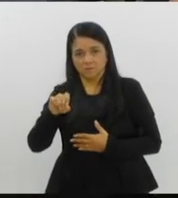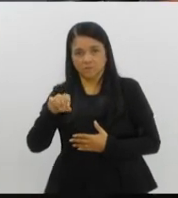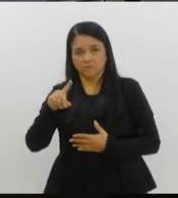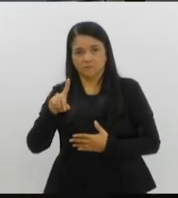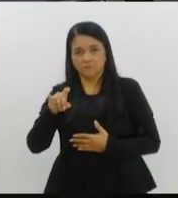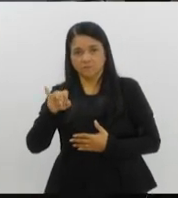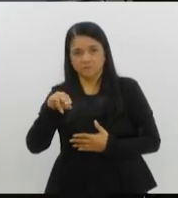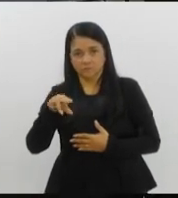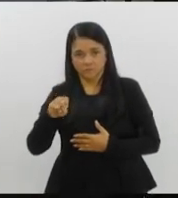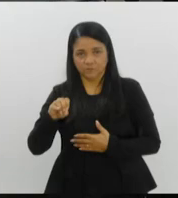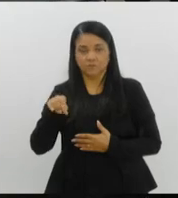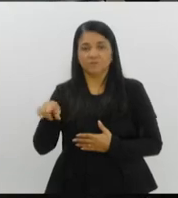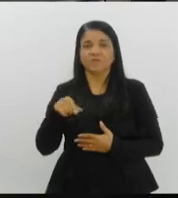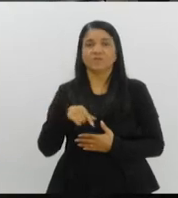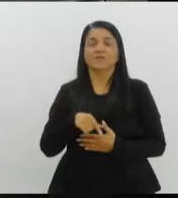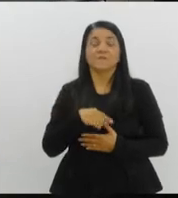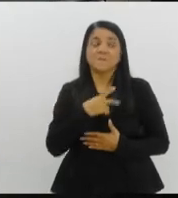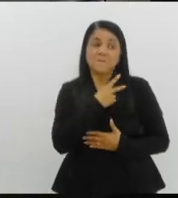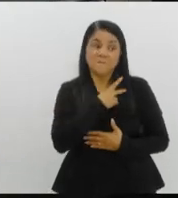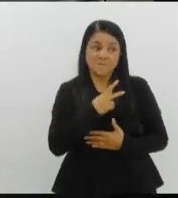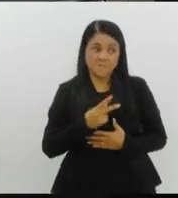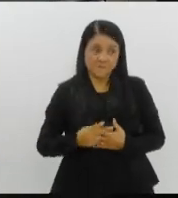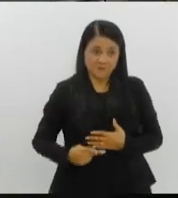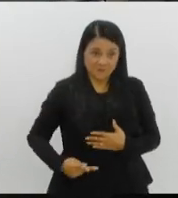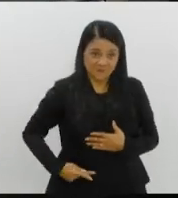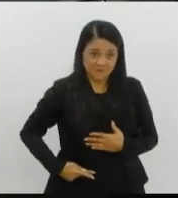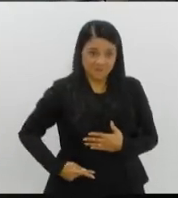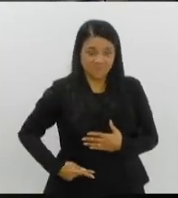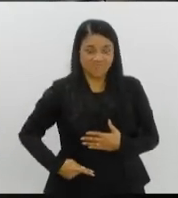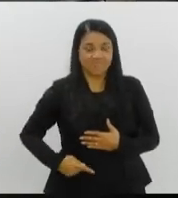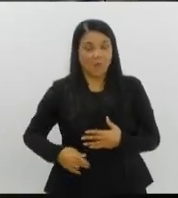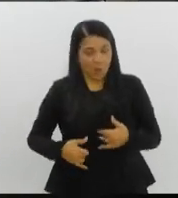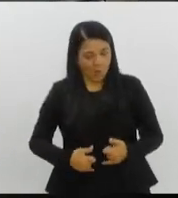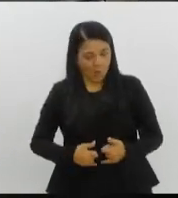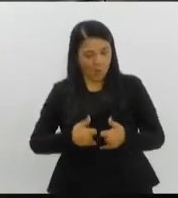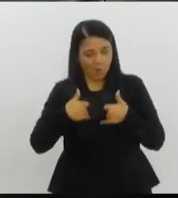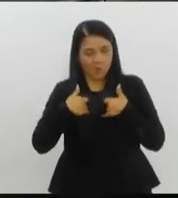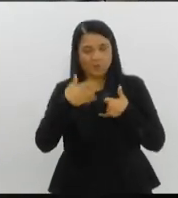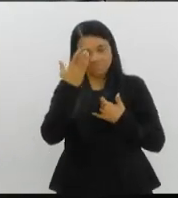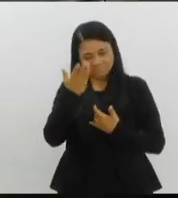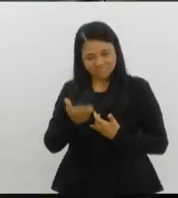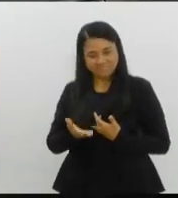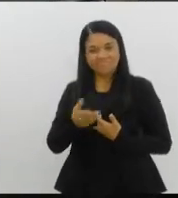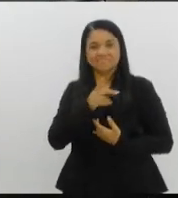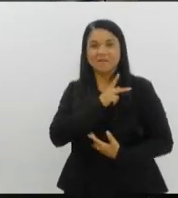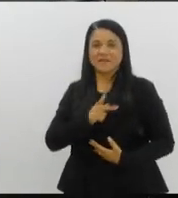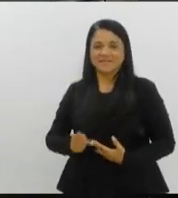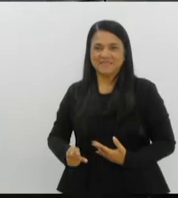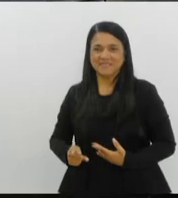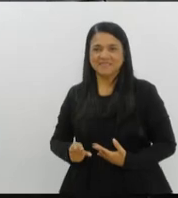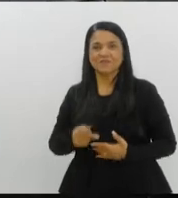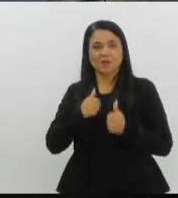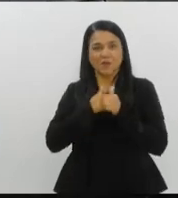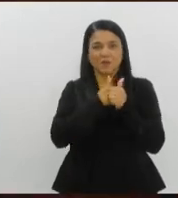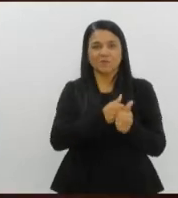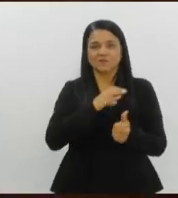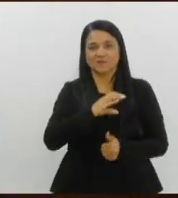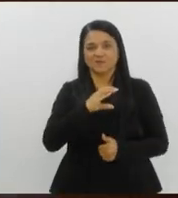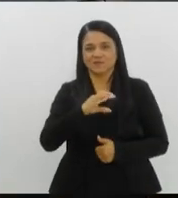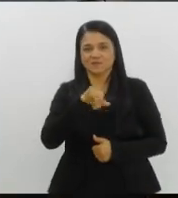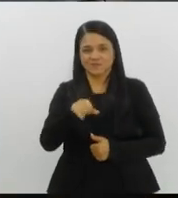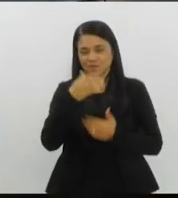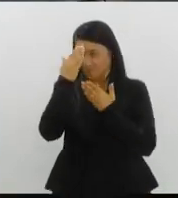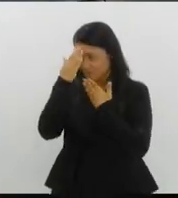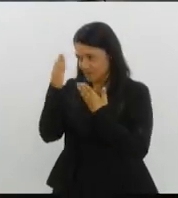meu a fera de presidente. Caxias. Uma honra, meu presidente, tê-lo aqui como nosso presidente. Acompanhe o CCJ, senhor presidente. Muito